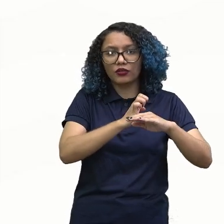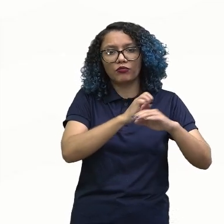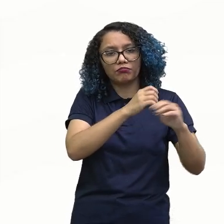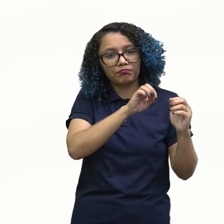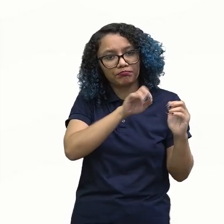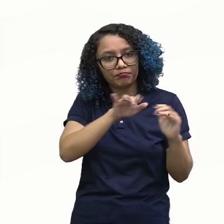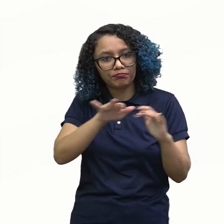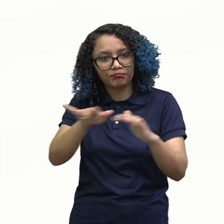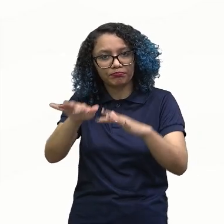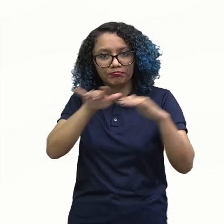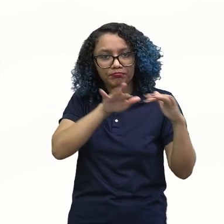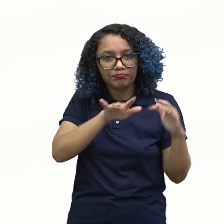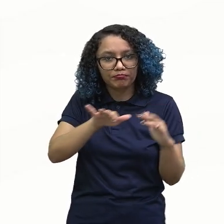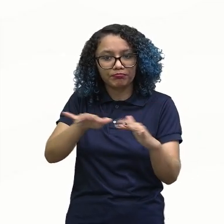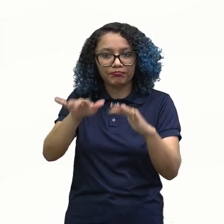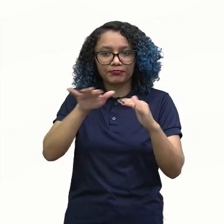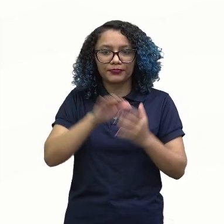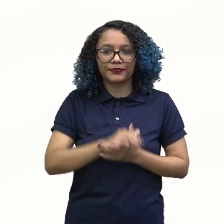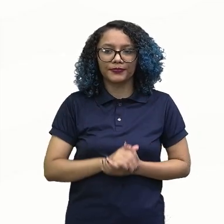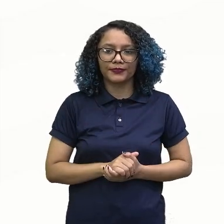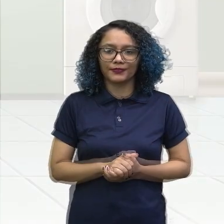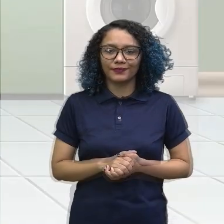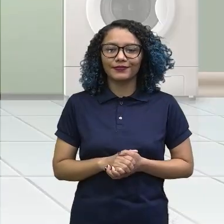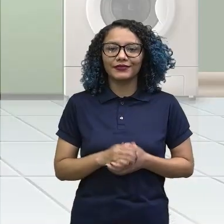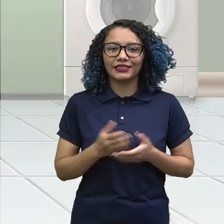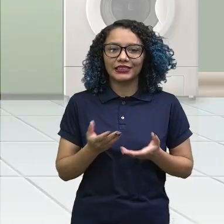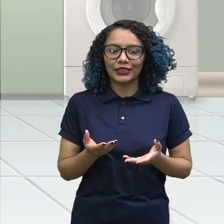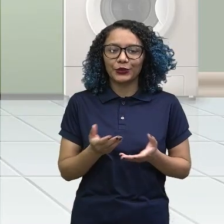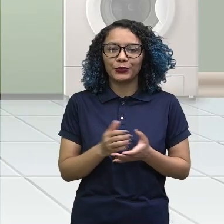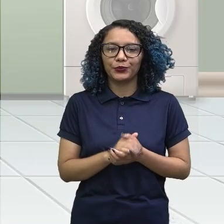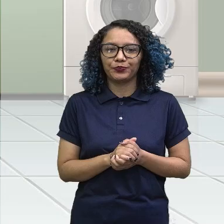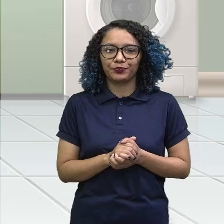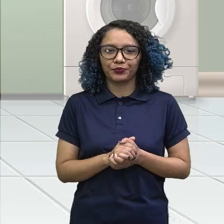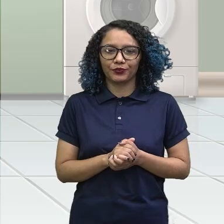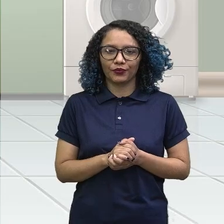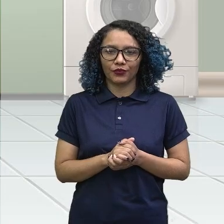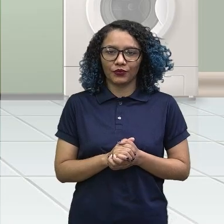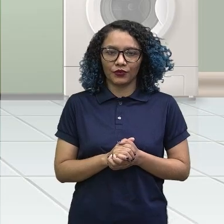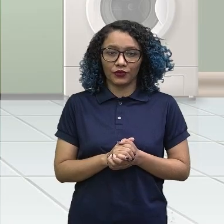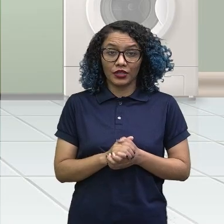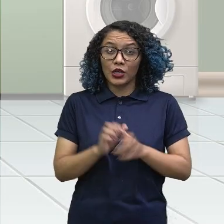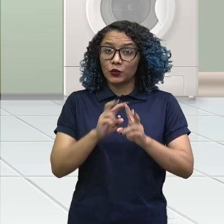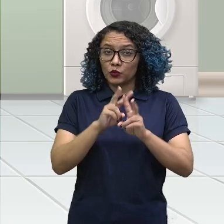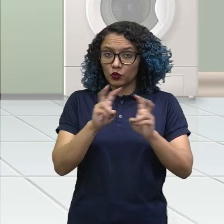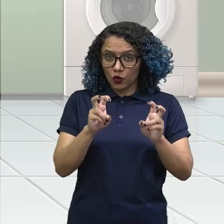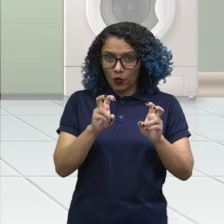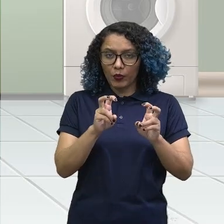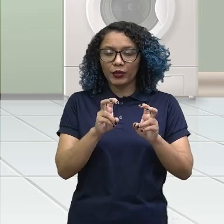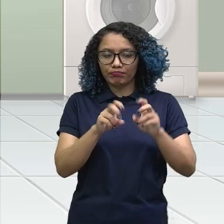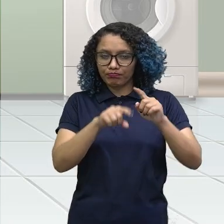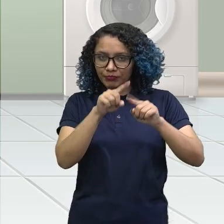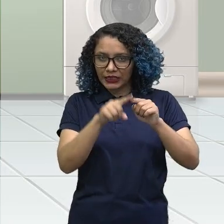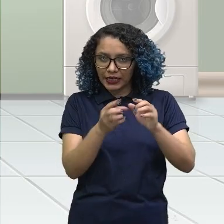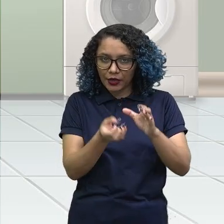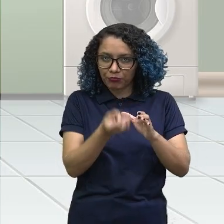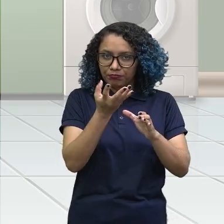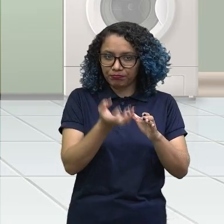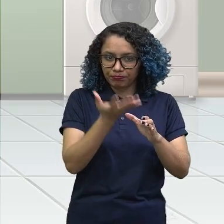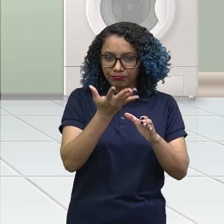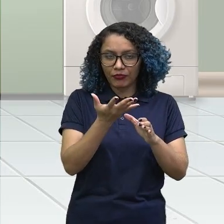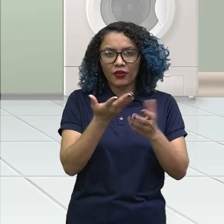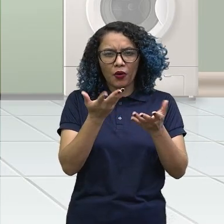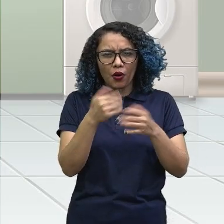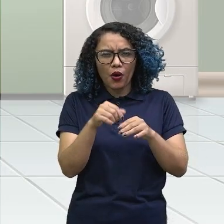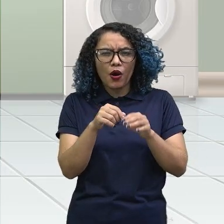espontaneamente. Muito bem, pessoal. Quando se fala aí do gerador, quando eu tenho o esquema,